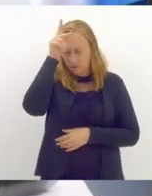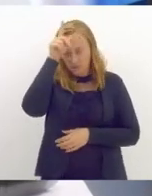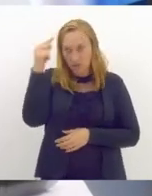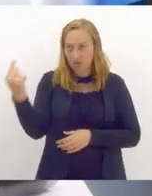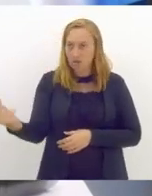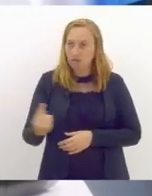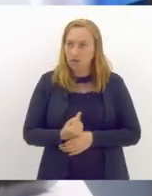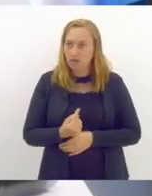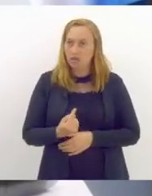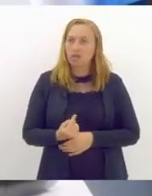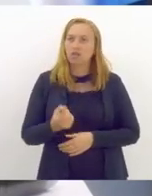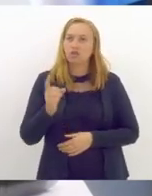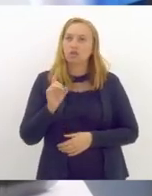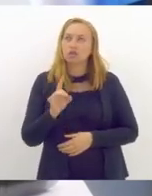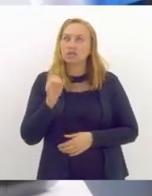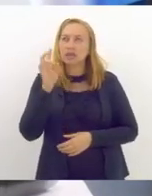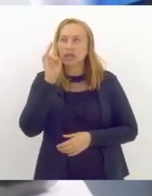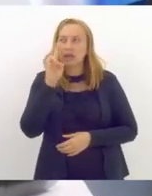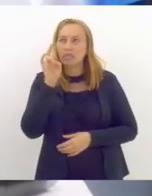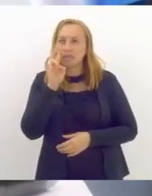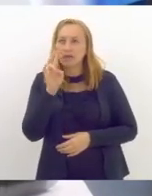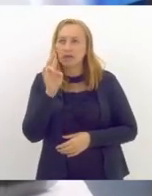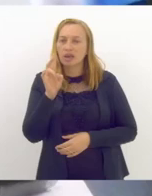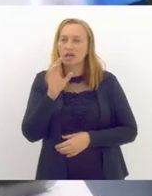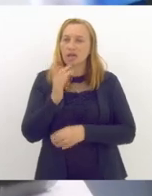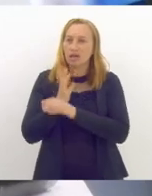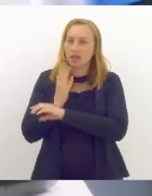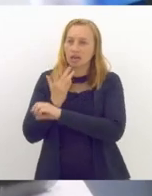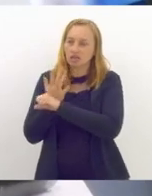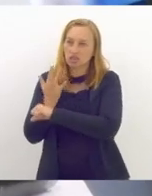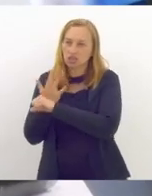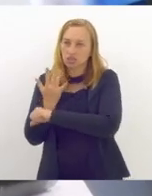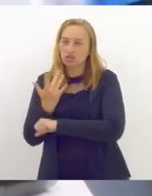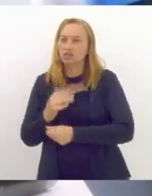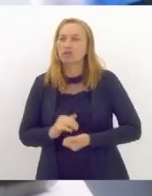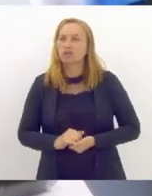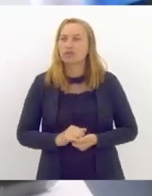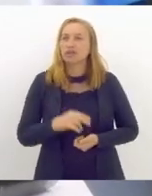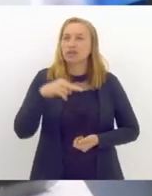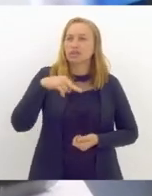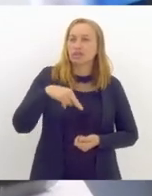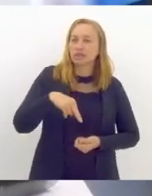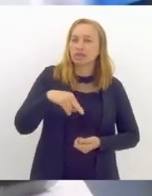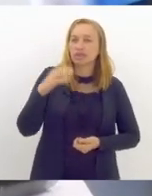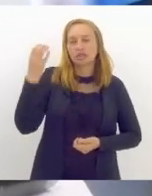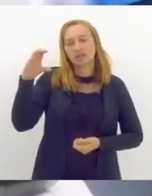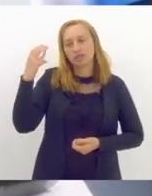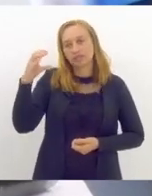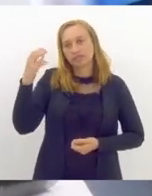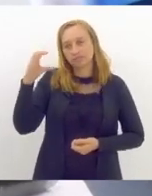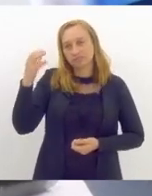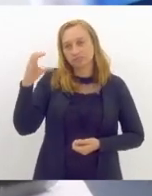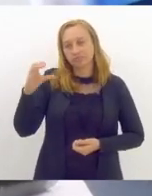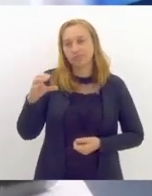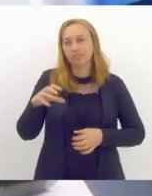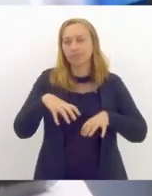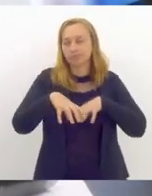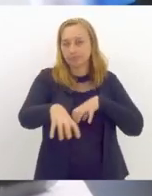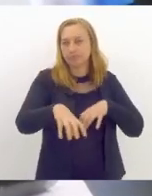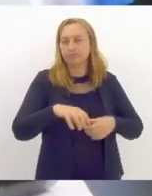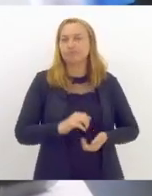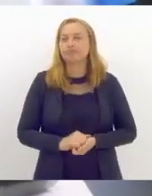de cabeça cito aqui Caxias que está presente Niterói que tá presente remotamente